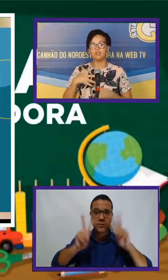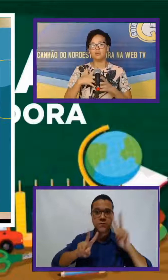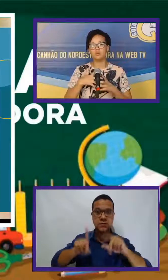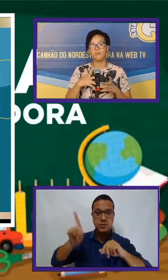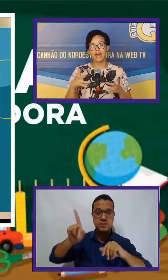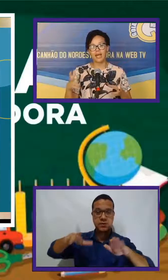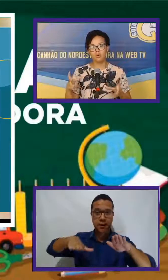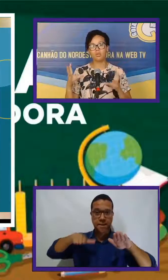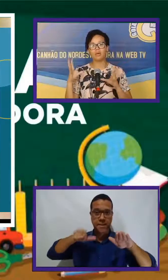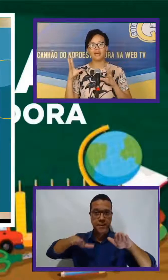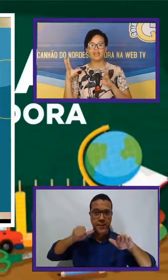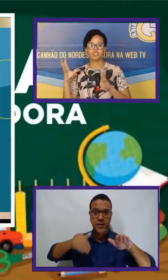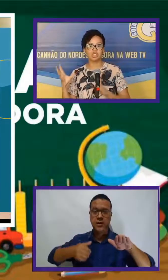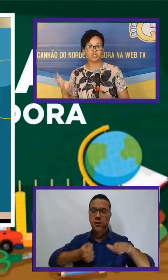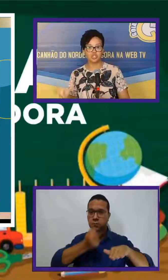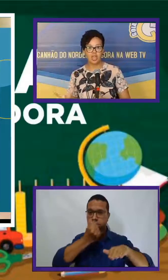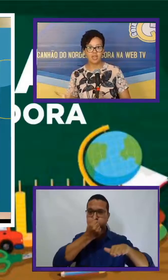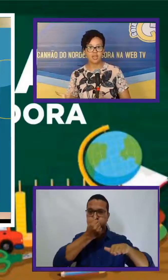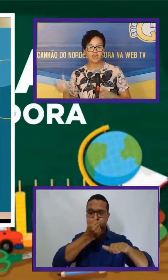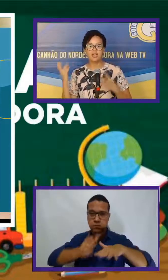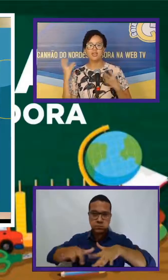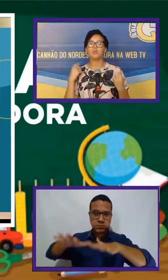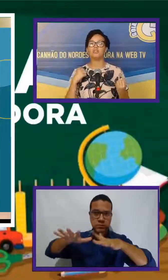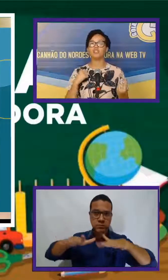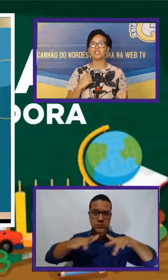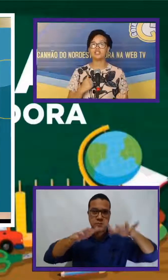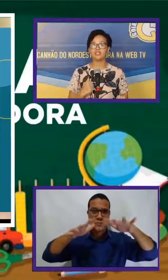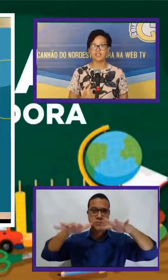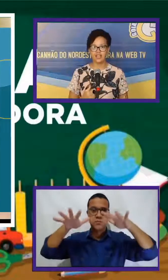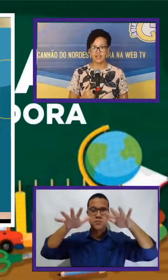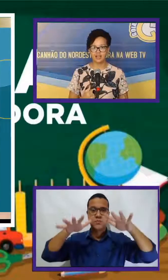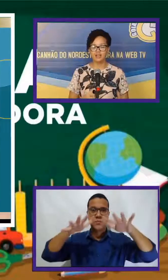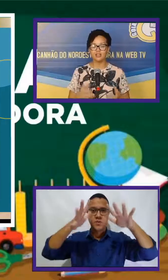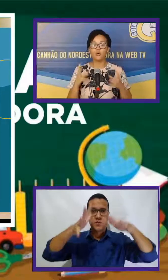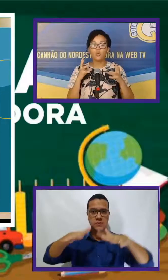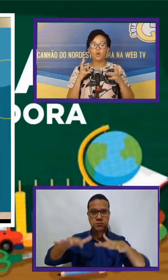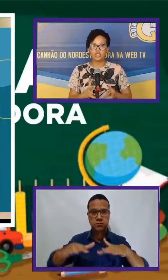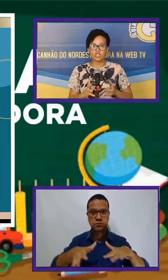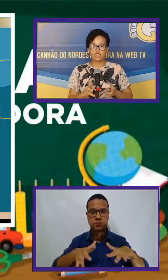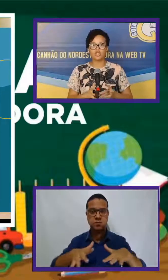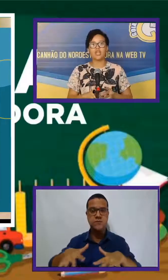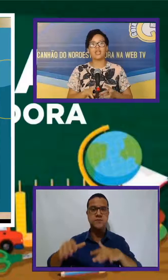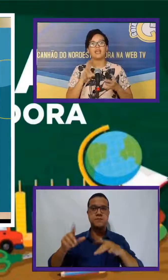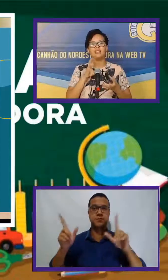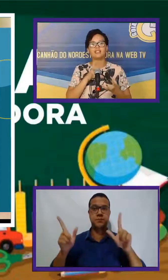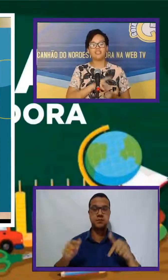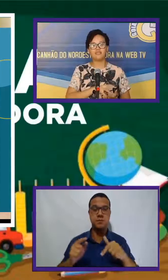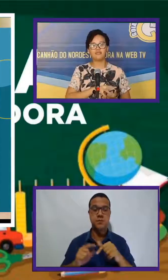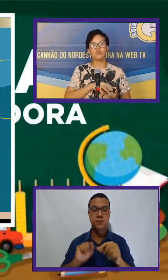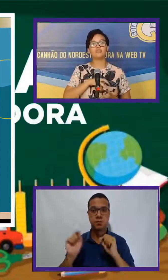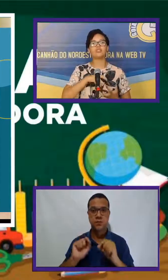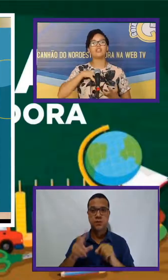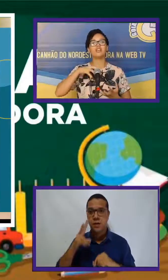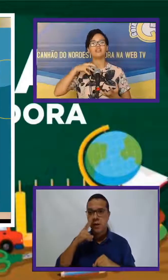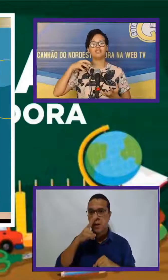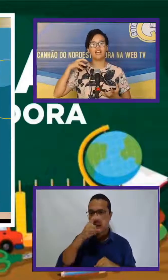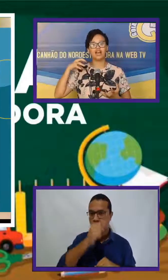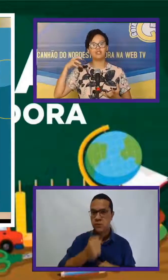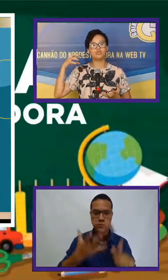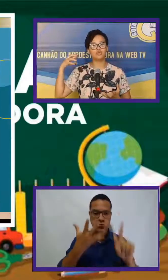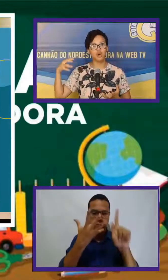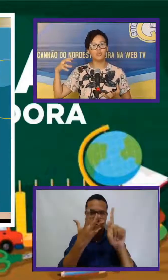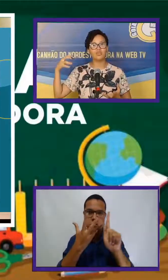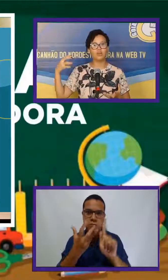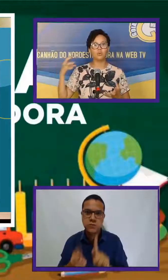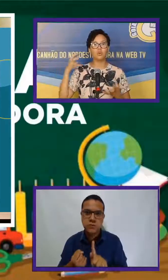uma praia Quando a maré Está cheia E quando está seca Então quando está cheia Quer dizer que a força Da